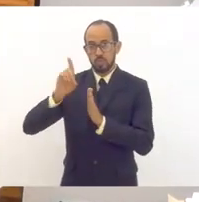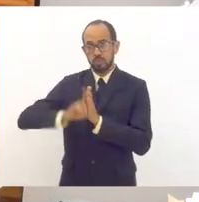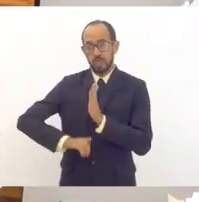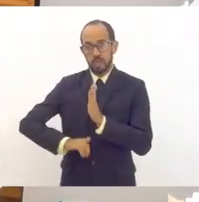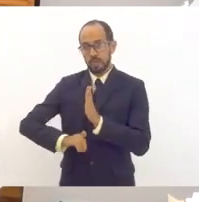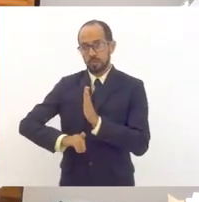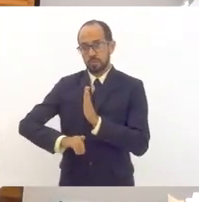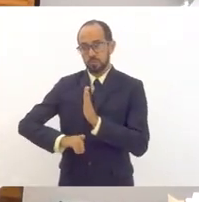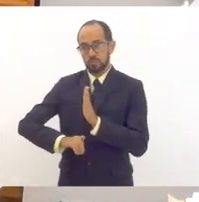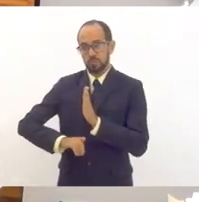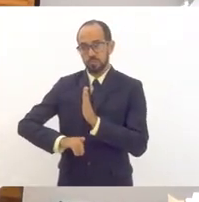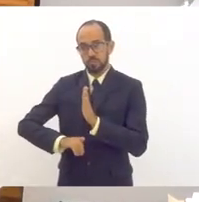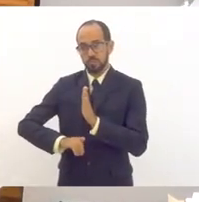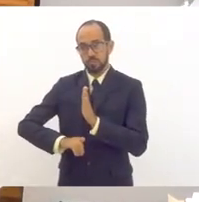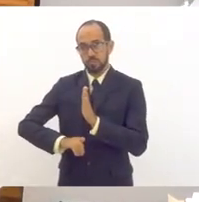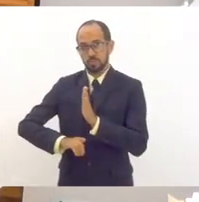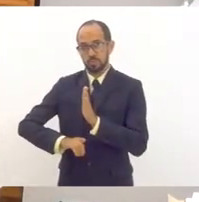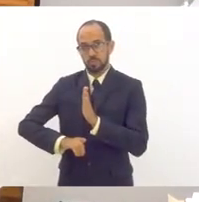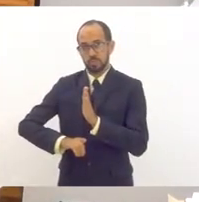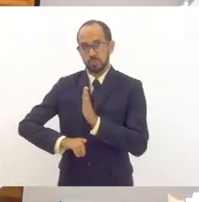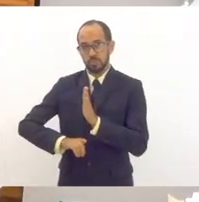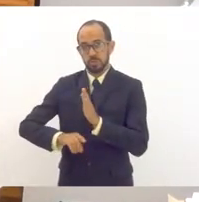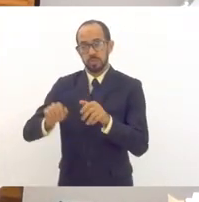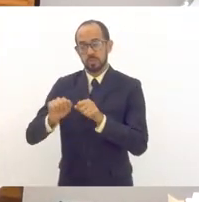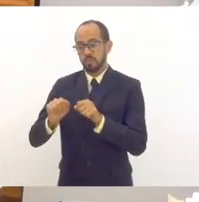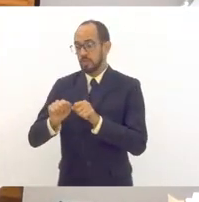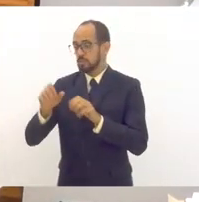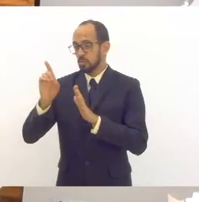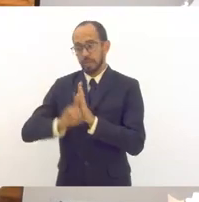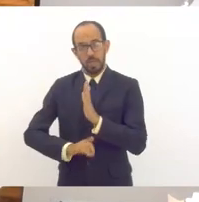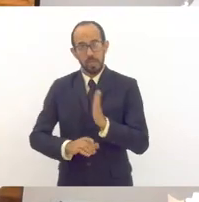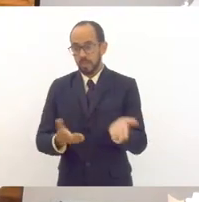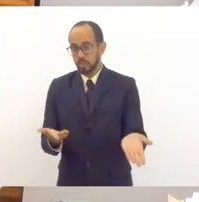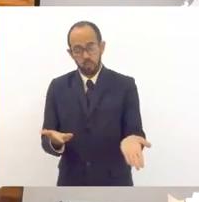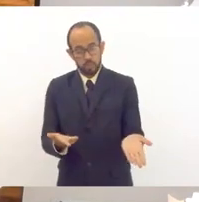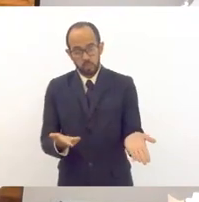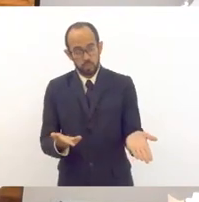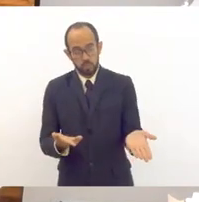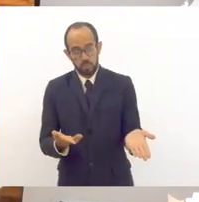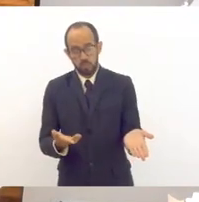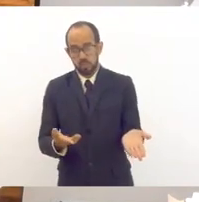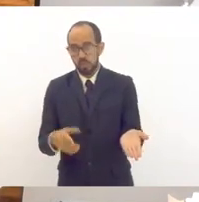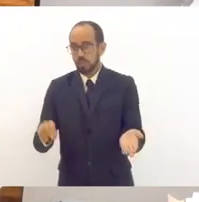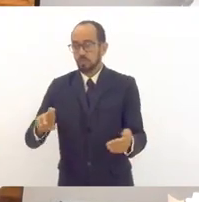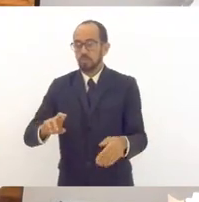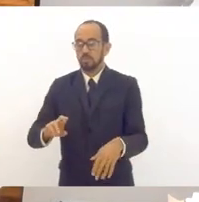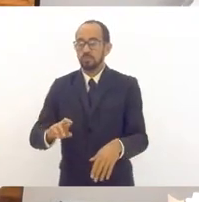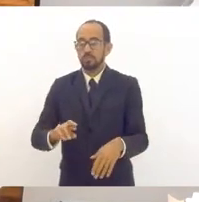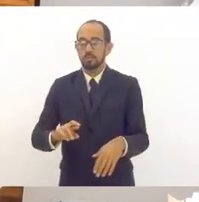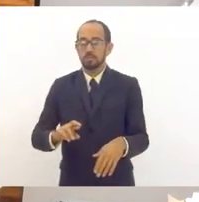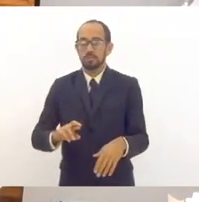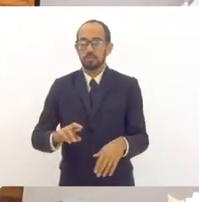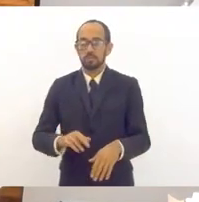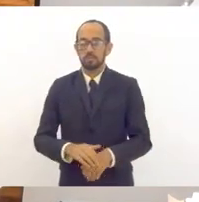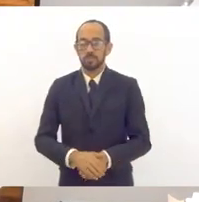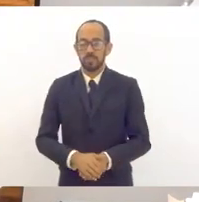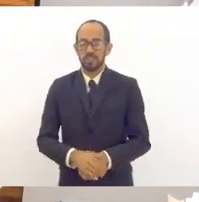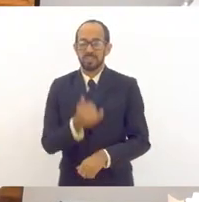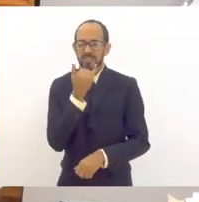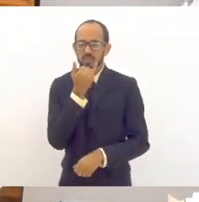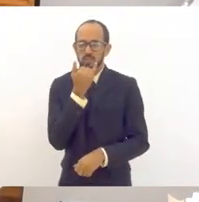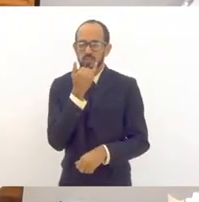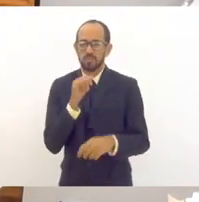nós pode reduzir a resposta a gente Manteve aquilo que a norma Geral de hoje a redução é que não